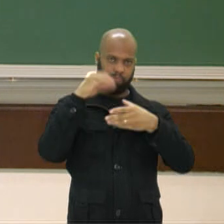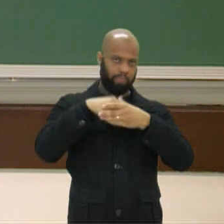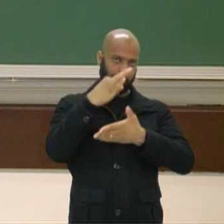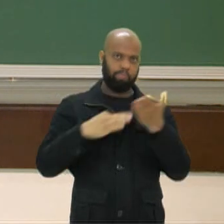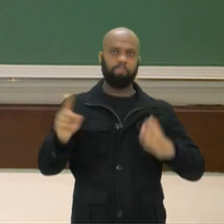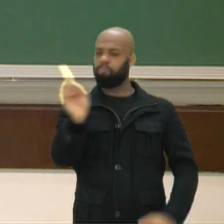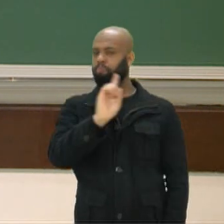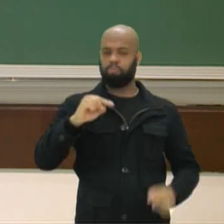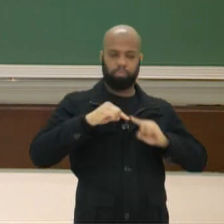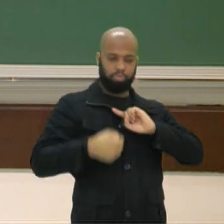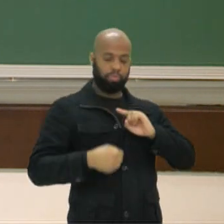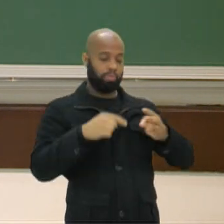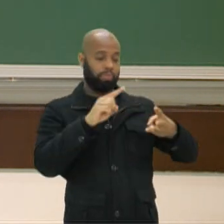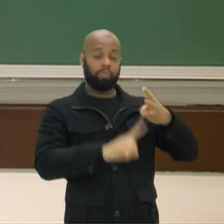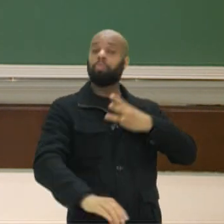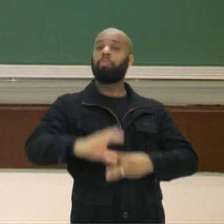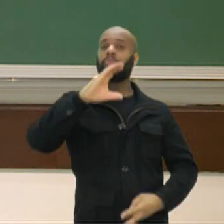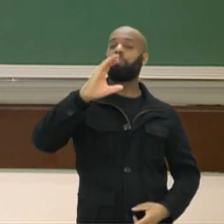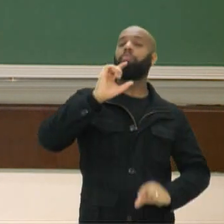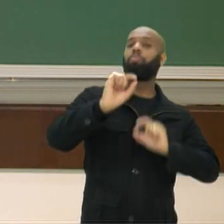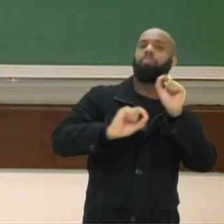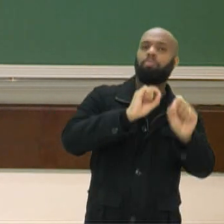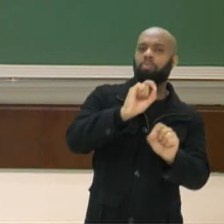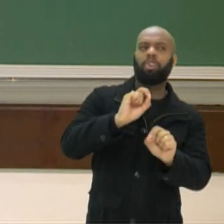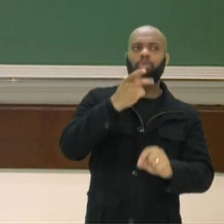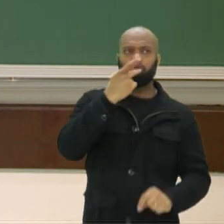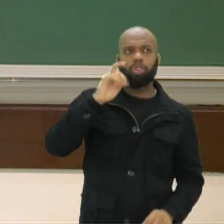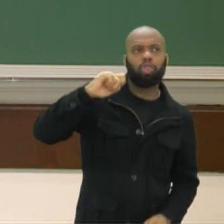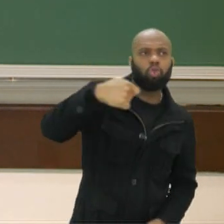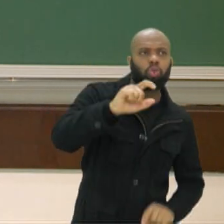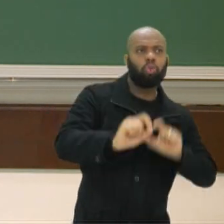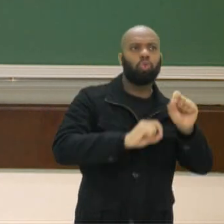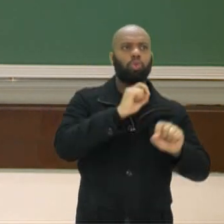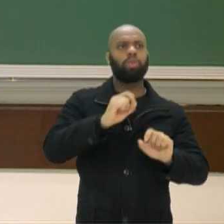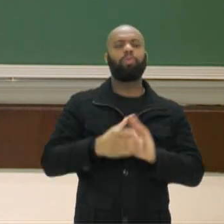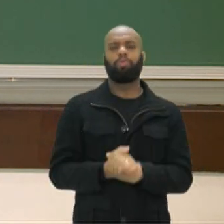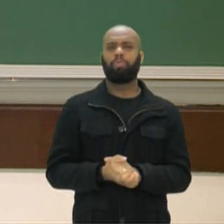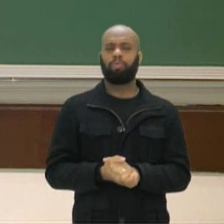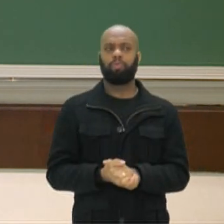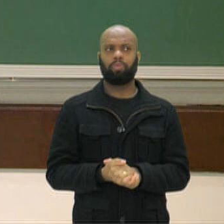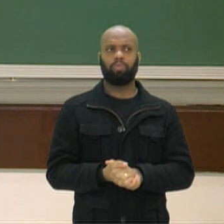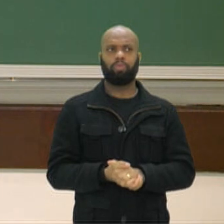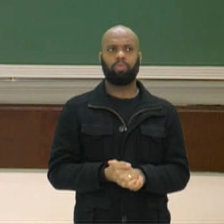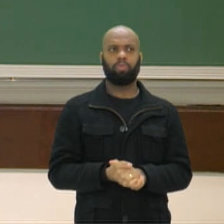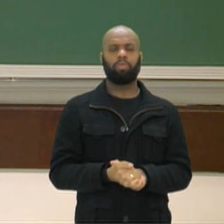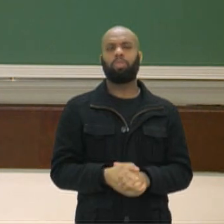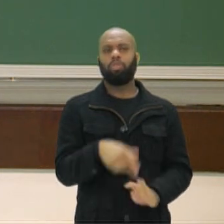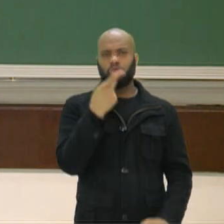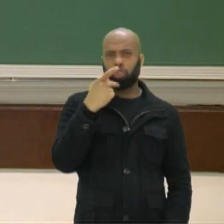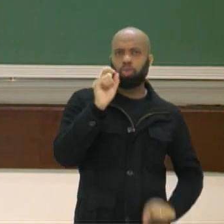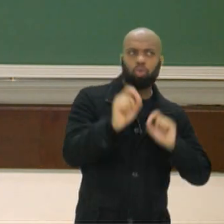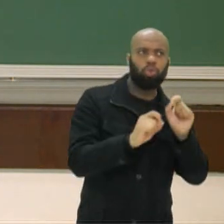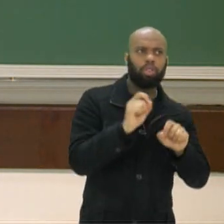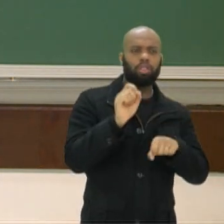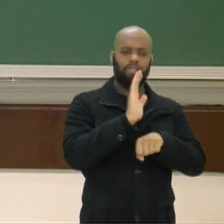né? E a letra C fala sobre it explains that films do not represent. Aqui está falando que os filmes eles não representam um